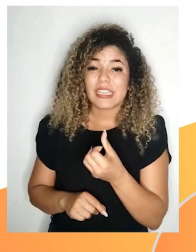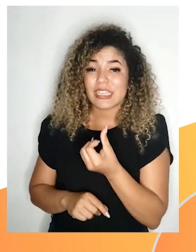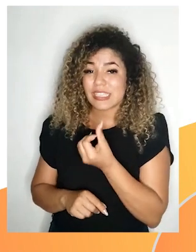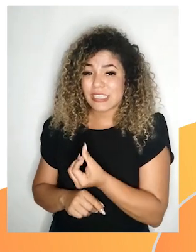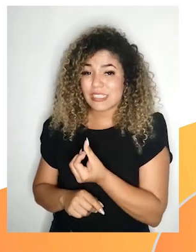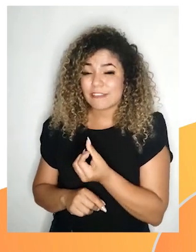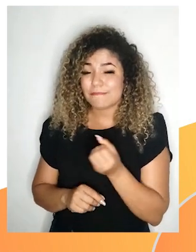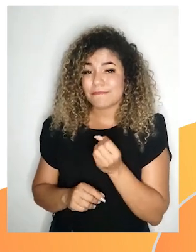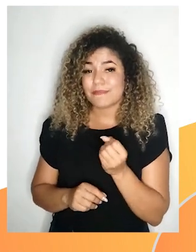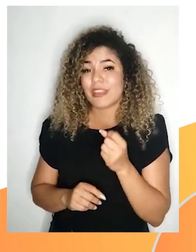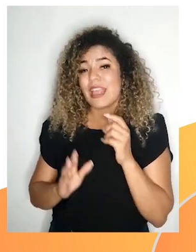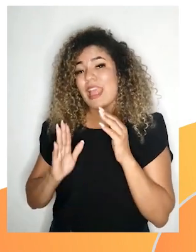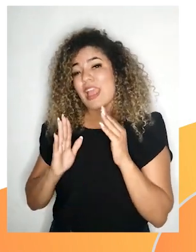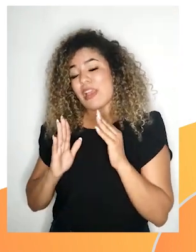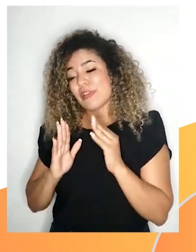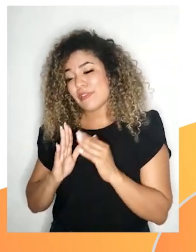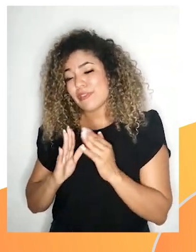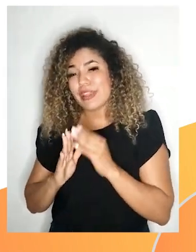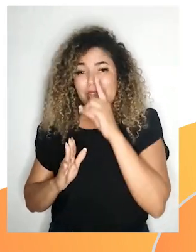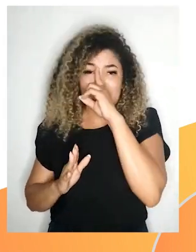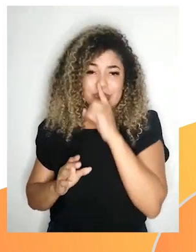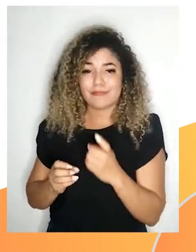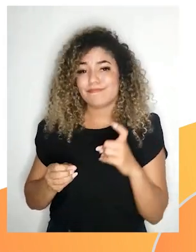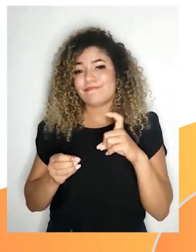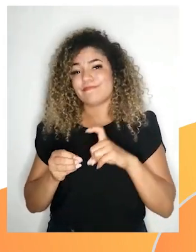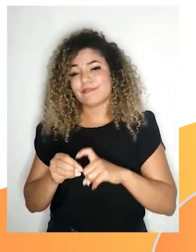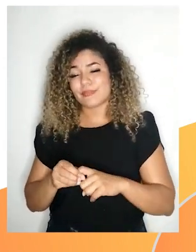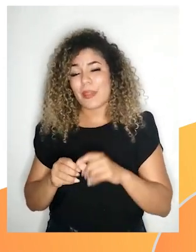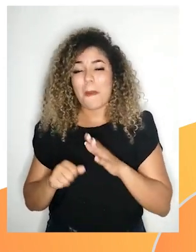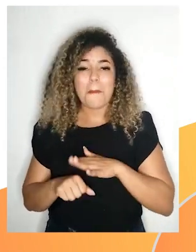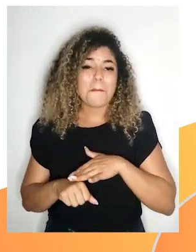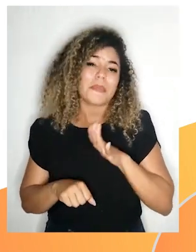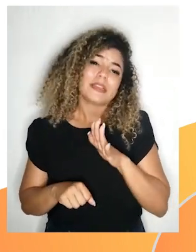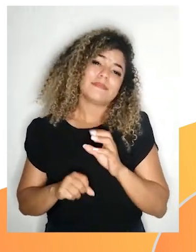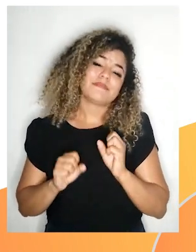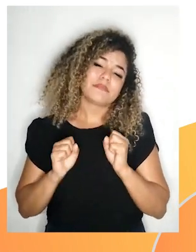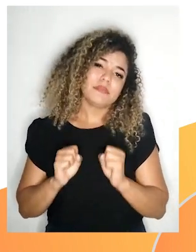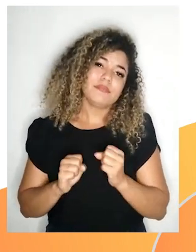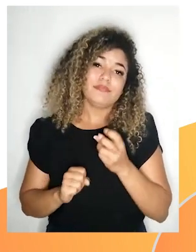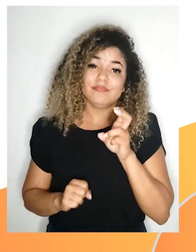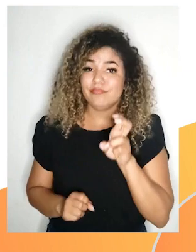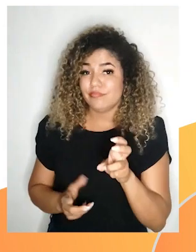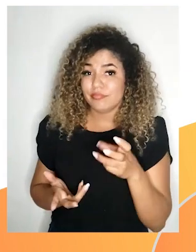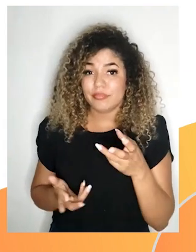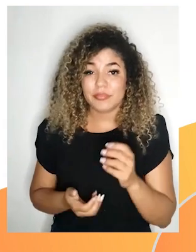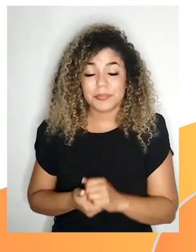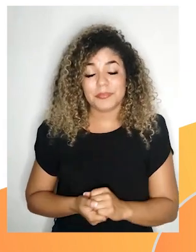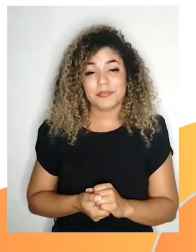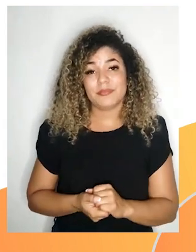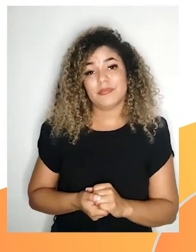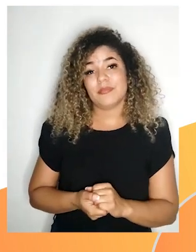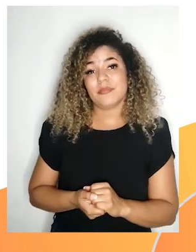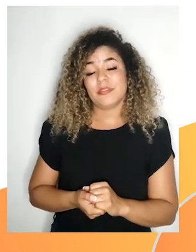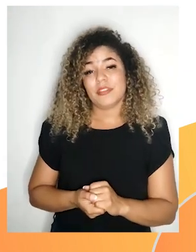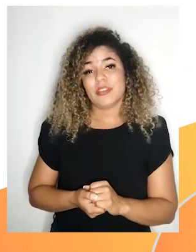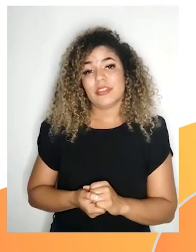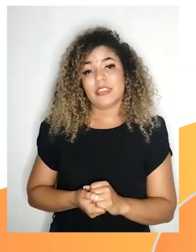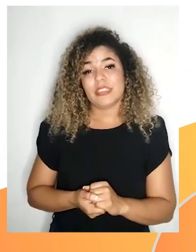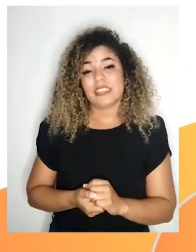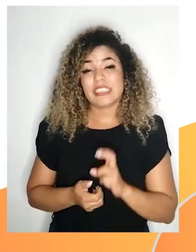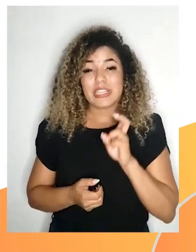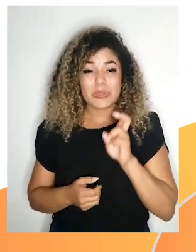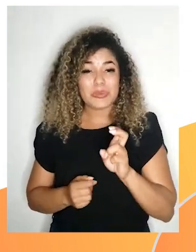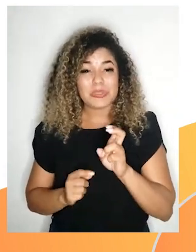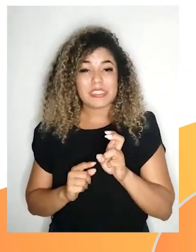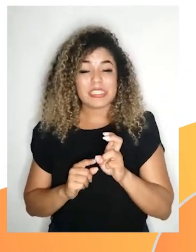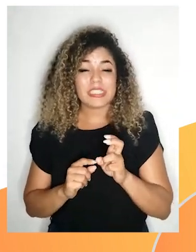jogar 6, cai na casa amarela e volta. Então o máximo aqui para mim seria 5. E aí com esse